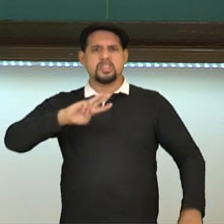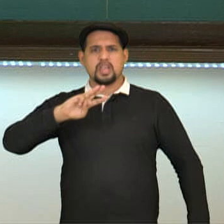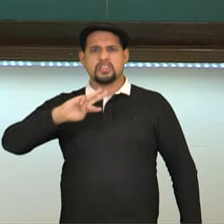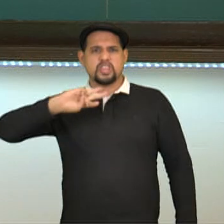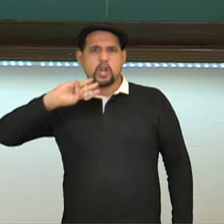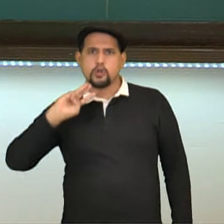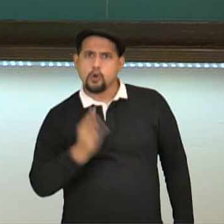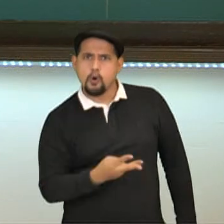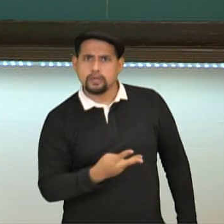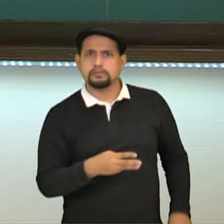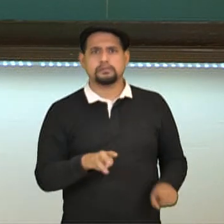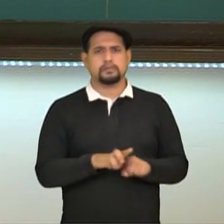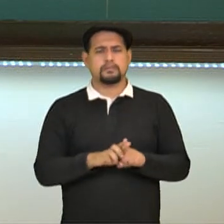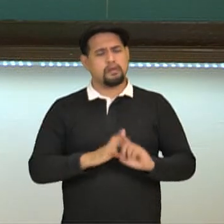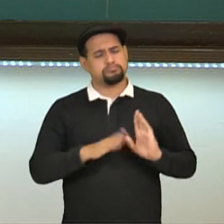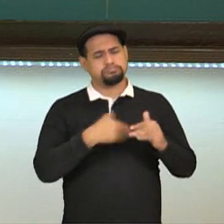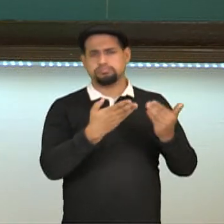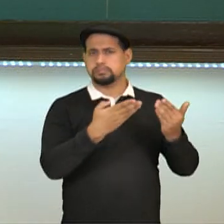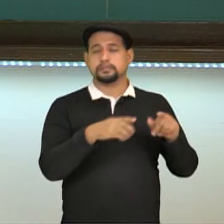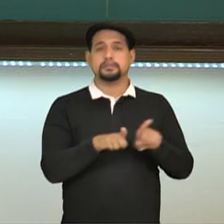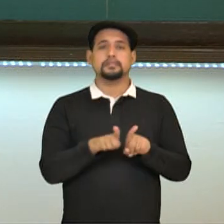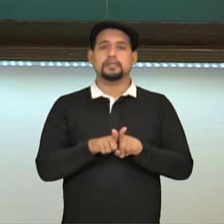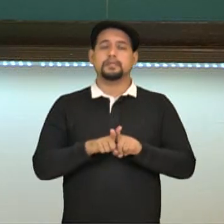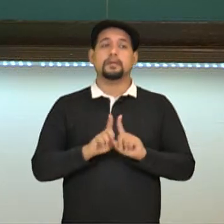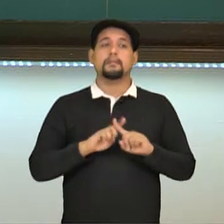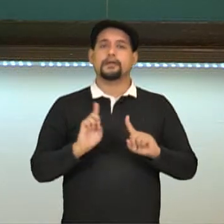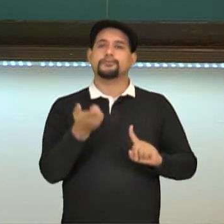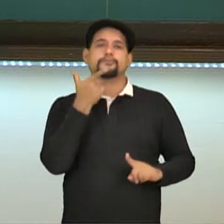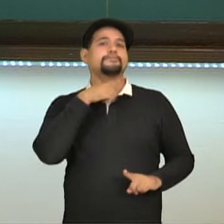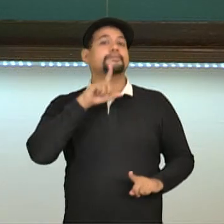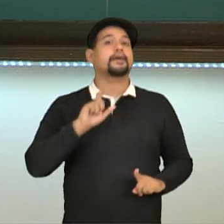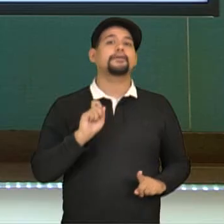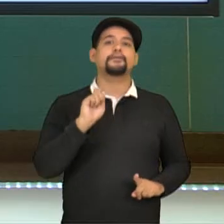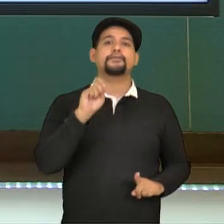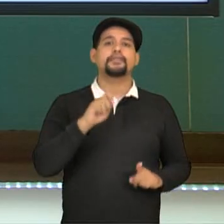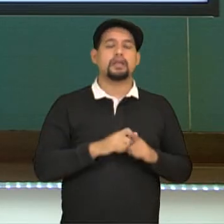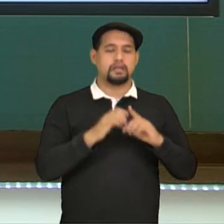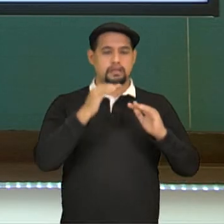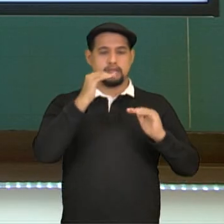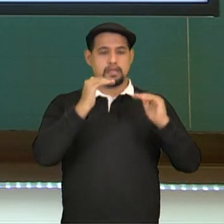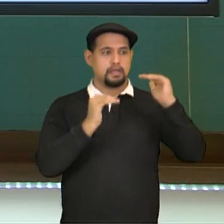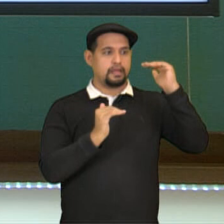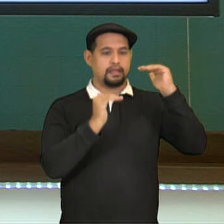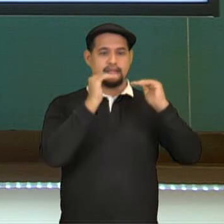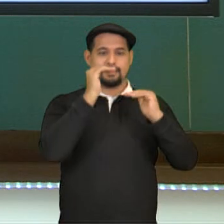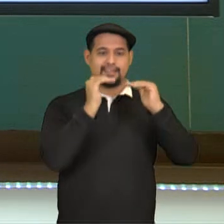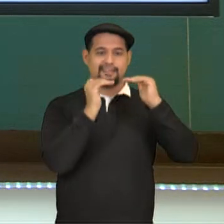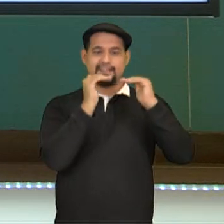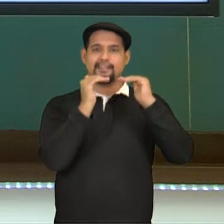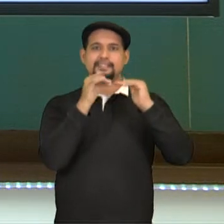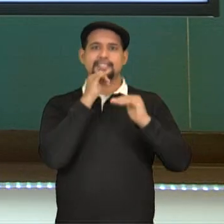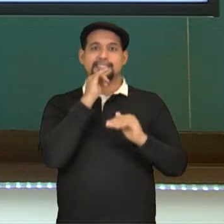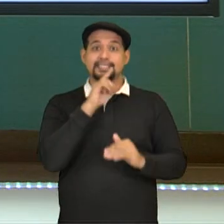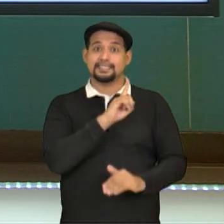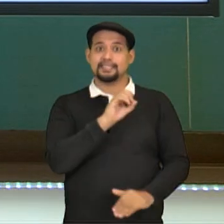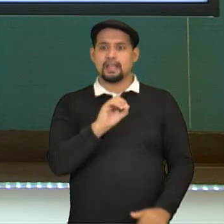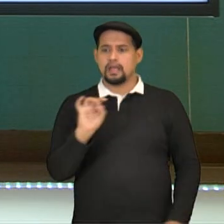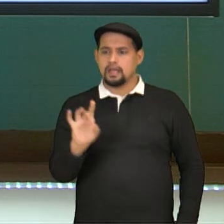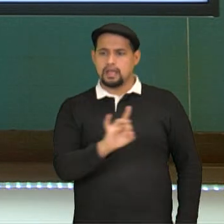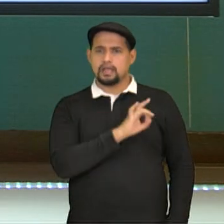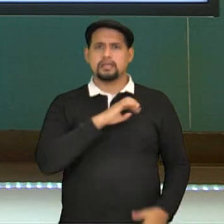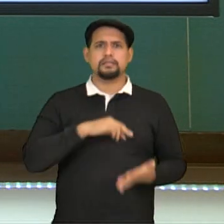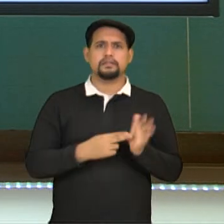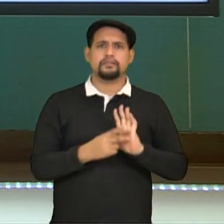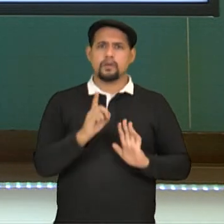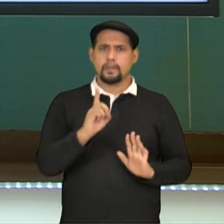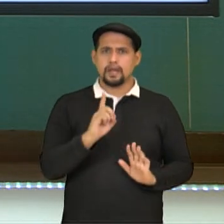trilhões, mesma coisa e assim por diante. Então a gente consegue ter equivalências, que é o quê? 10 unidades formam uma